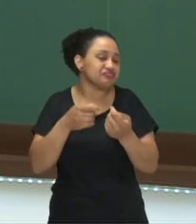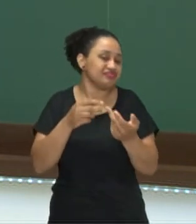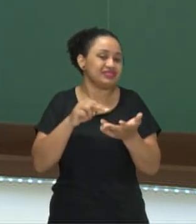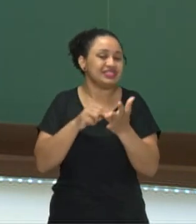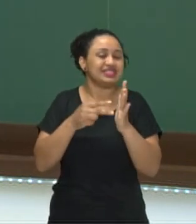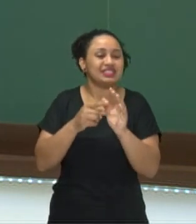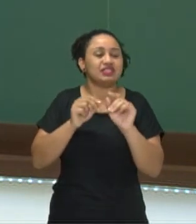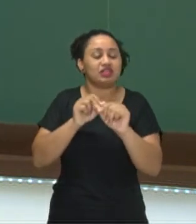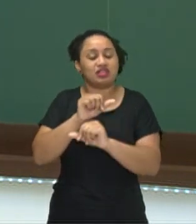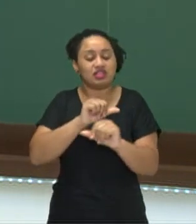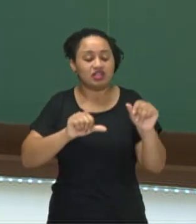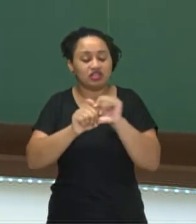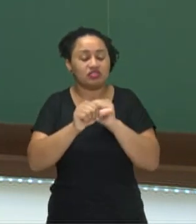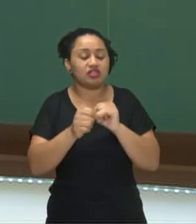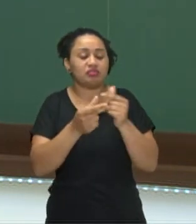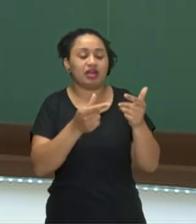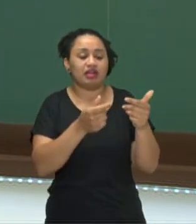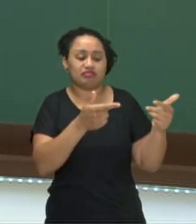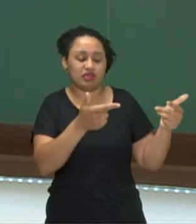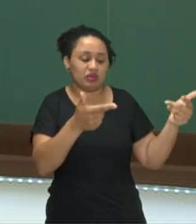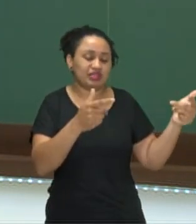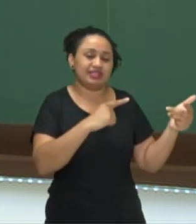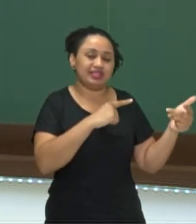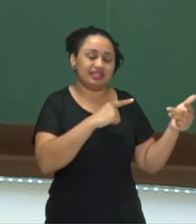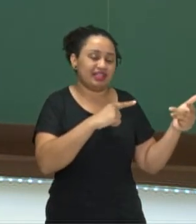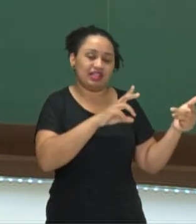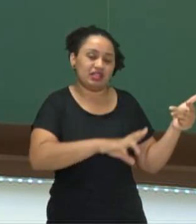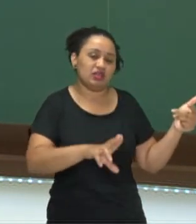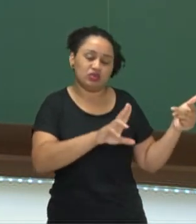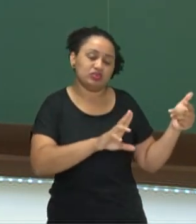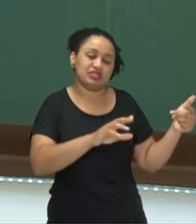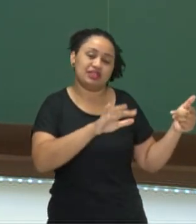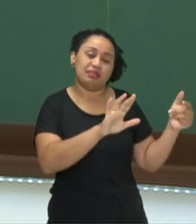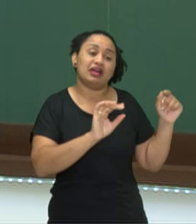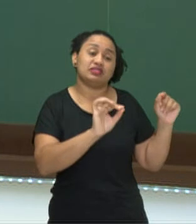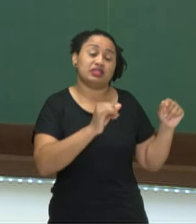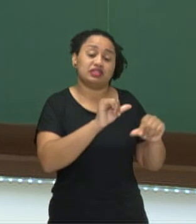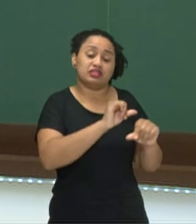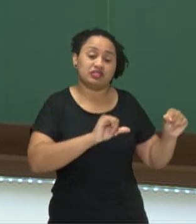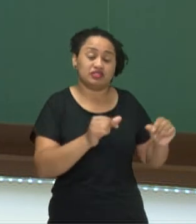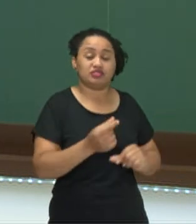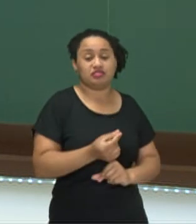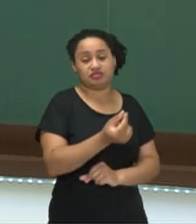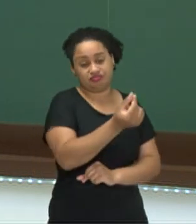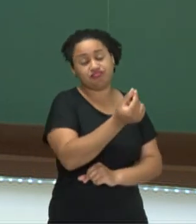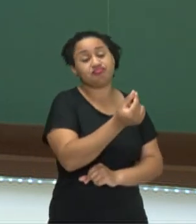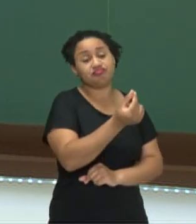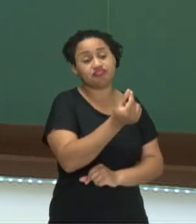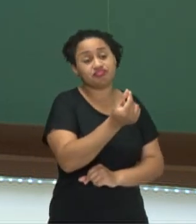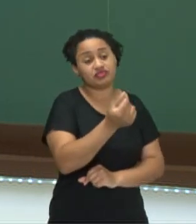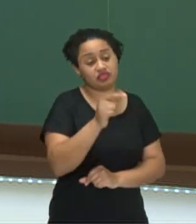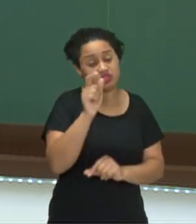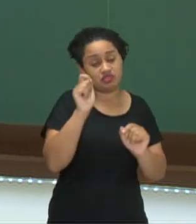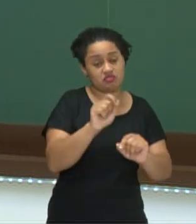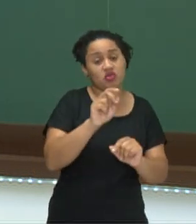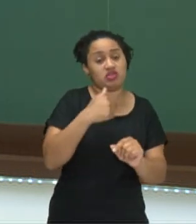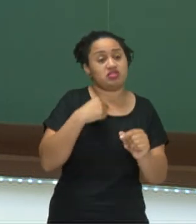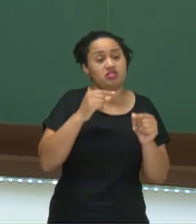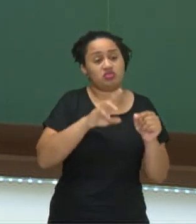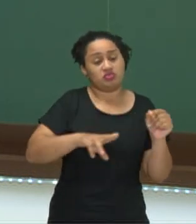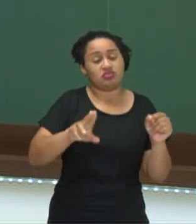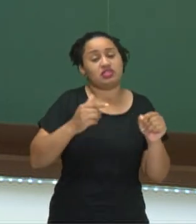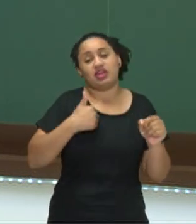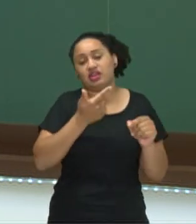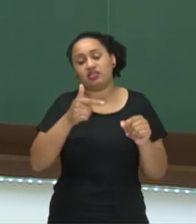seja, transformá-lo de um bem que você não está utilizando mais, exatamente numa renda que você possa aplicar